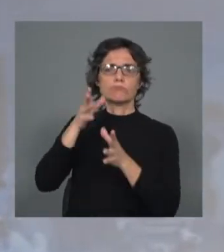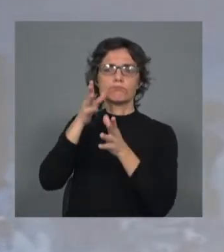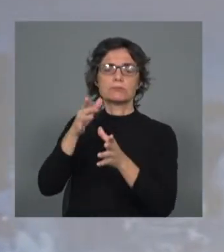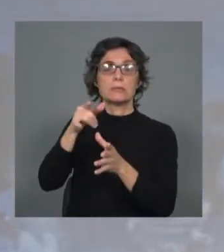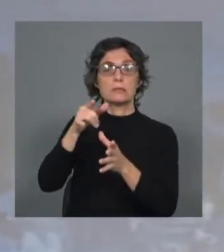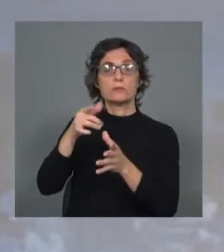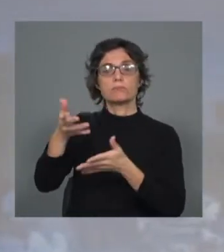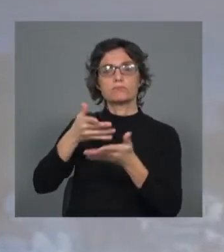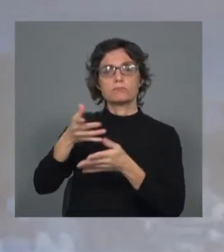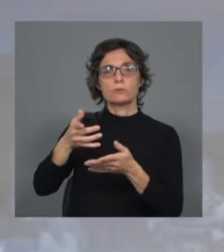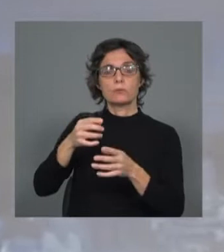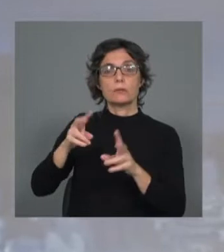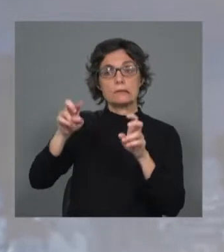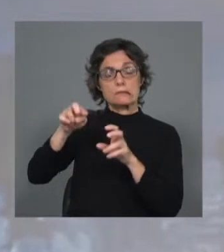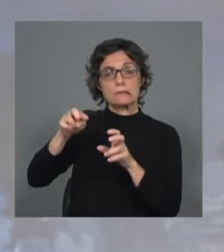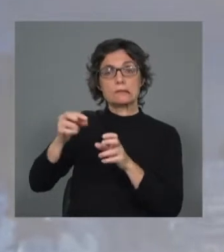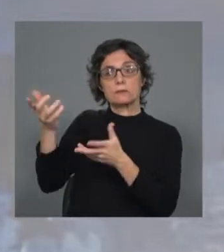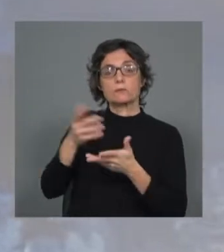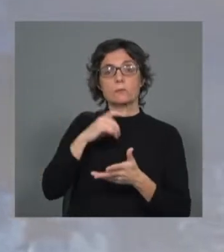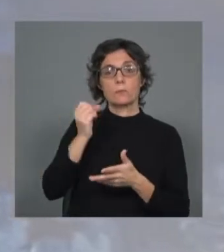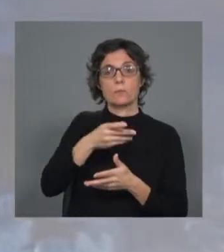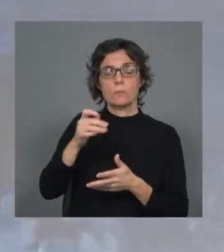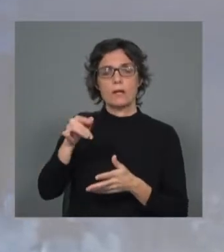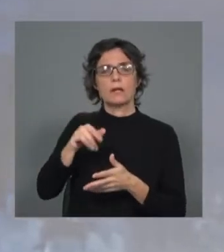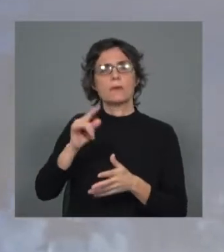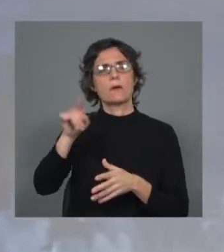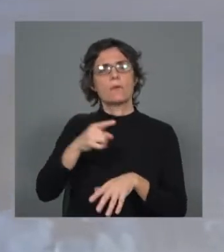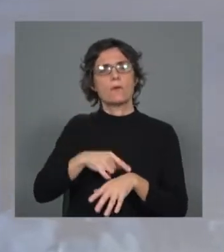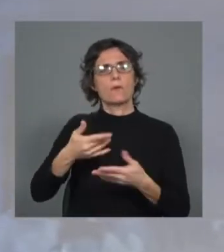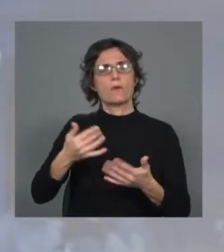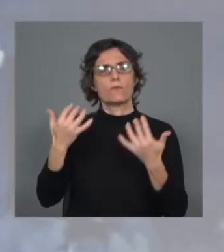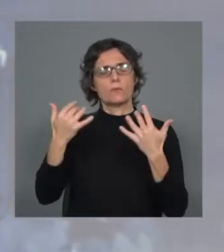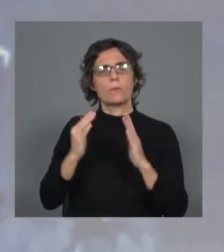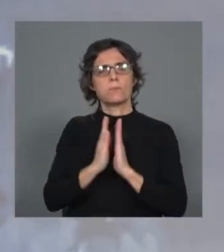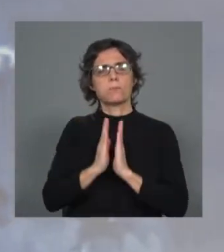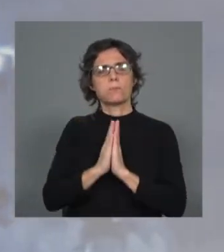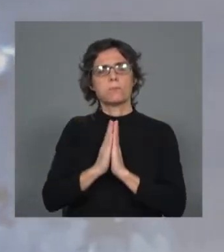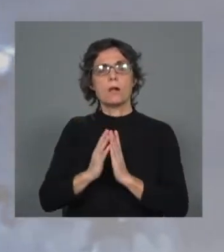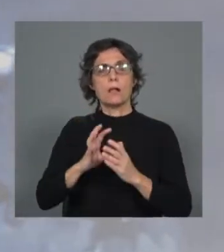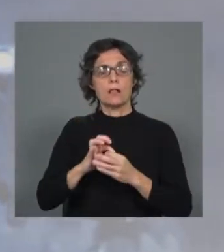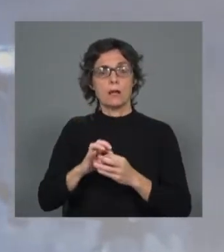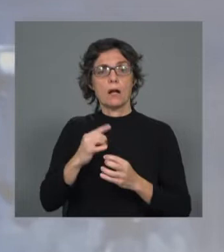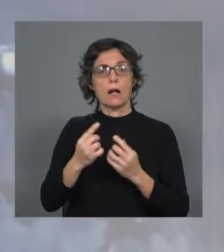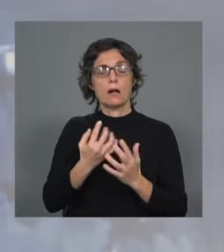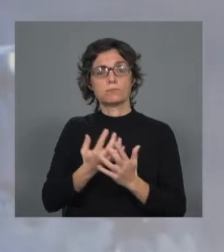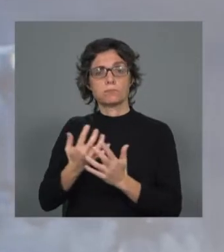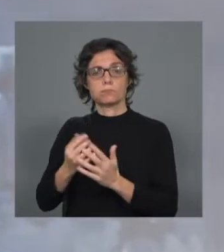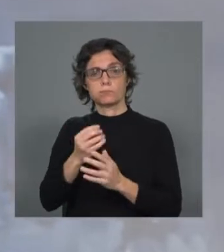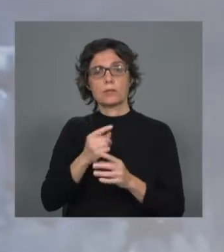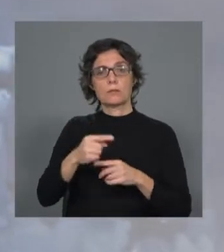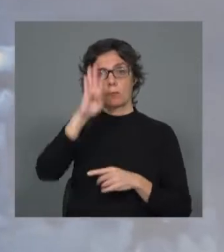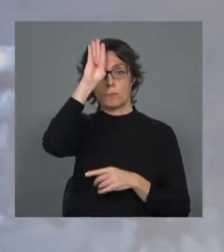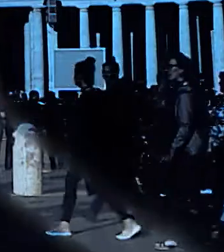será dentro de instantes. Para já, ficamos com outros temas da atualidade religiosa, onde destacamos a Semana do